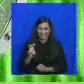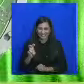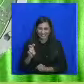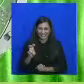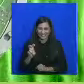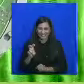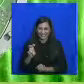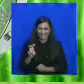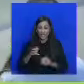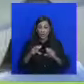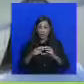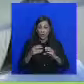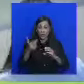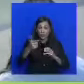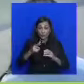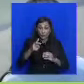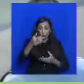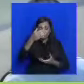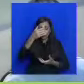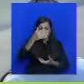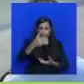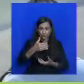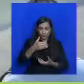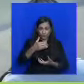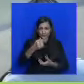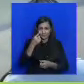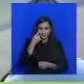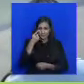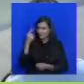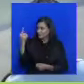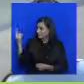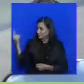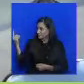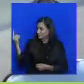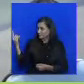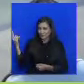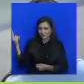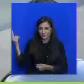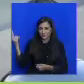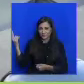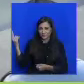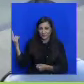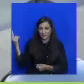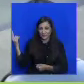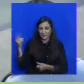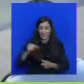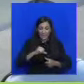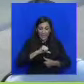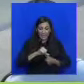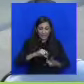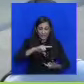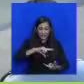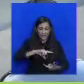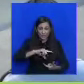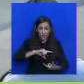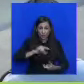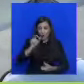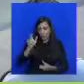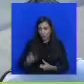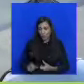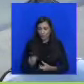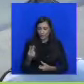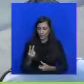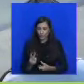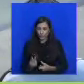Bola que será colocada agora no suporte superior. E a Evelyn vai colocar a indicação da nossa coluna